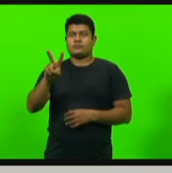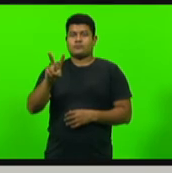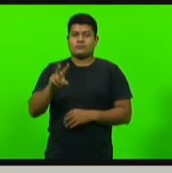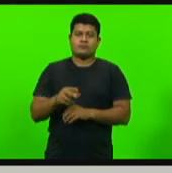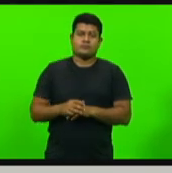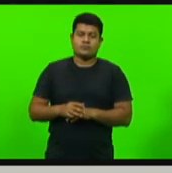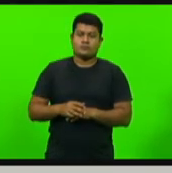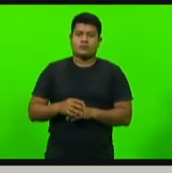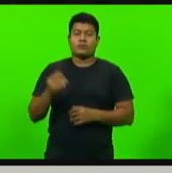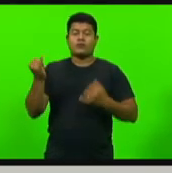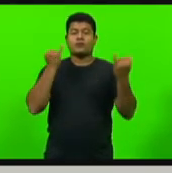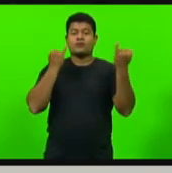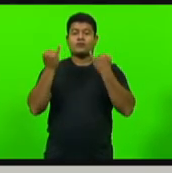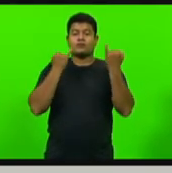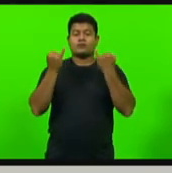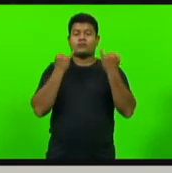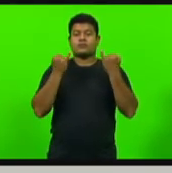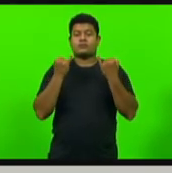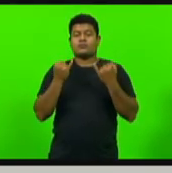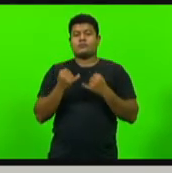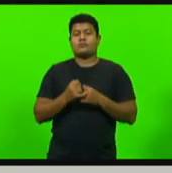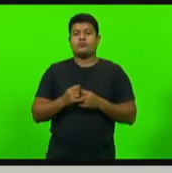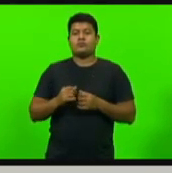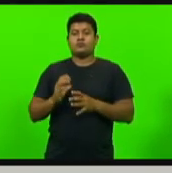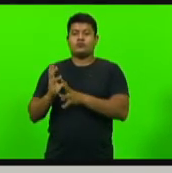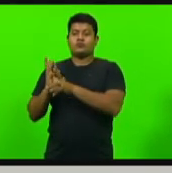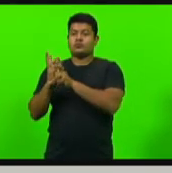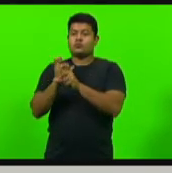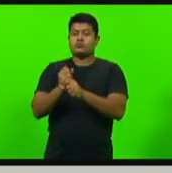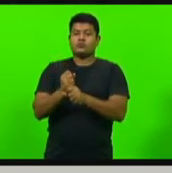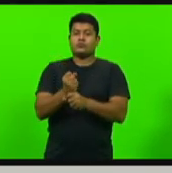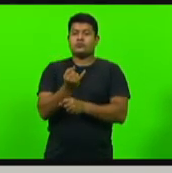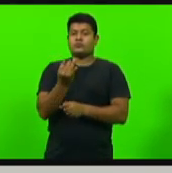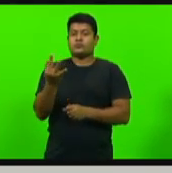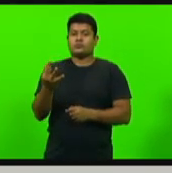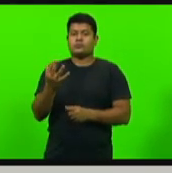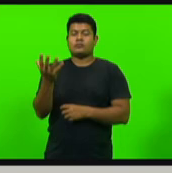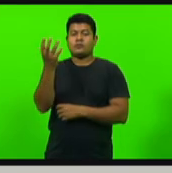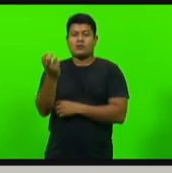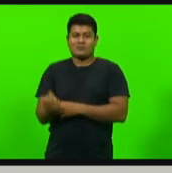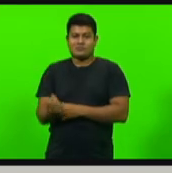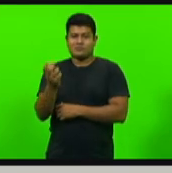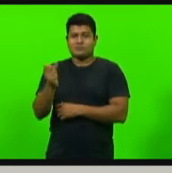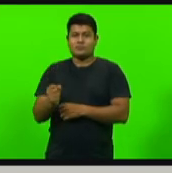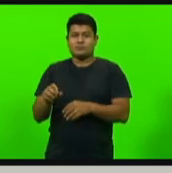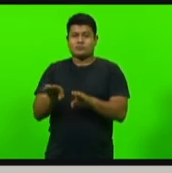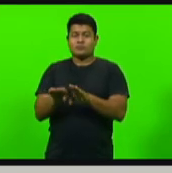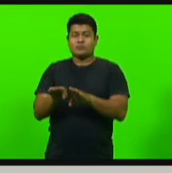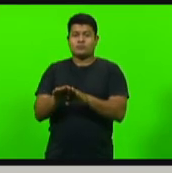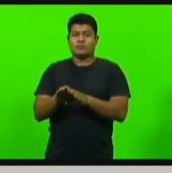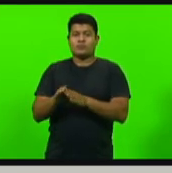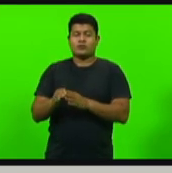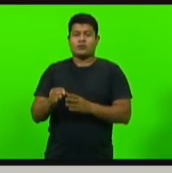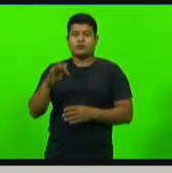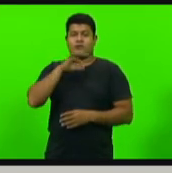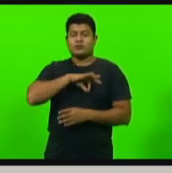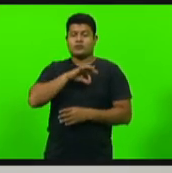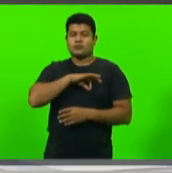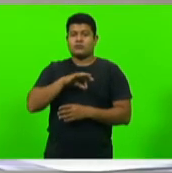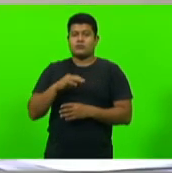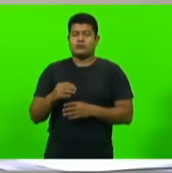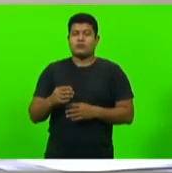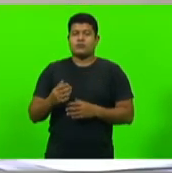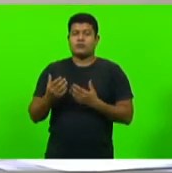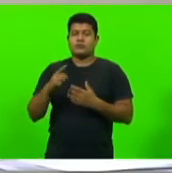informações acerca do número total de aposentados e pensionistas com ou sem paridade